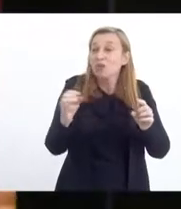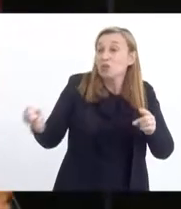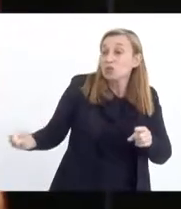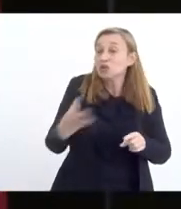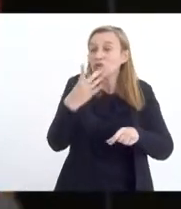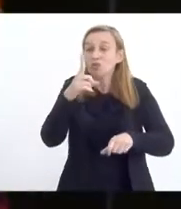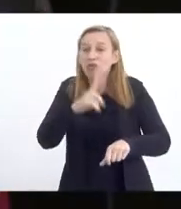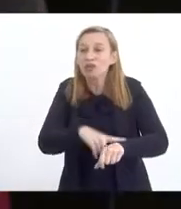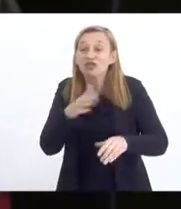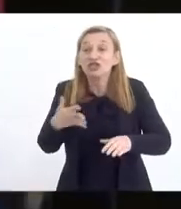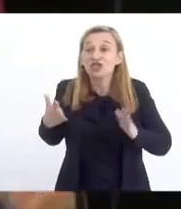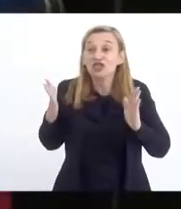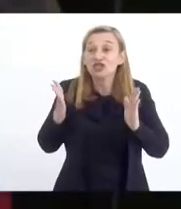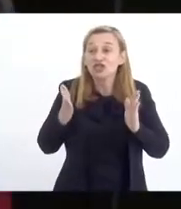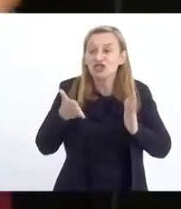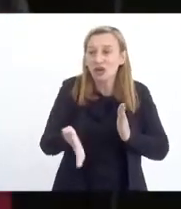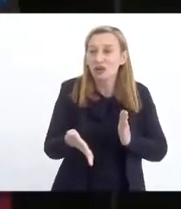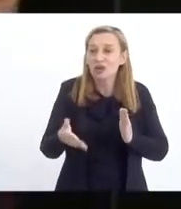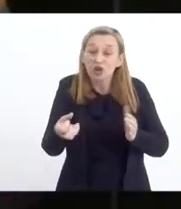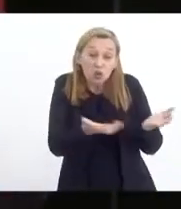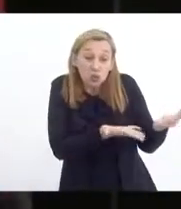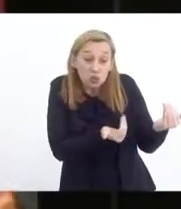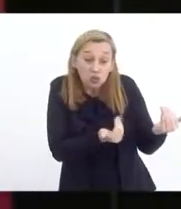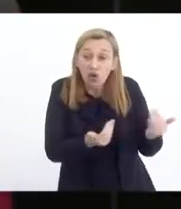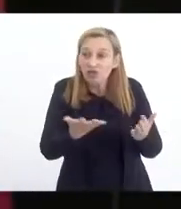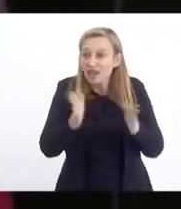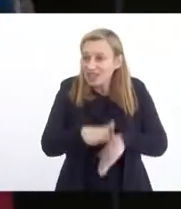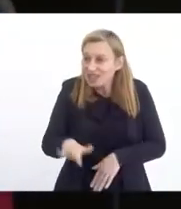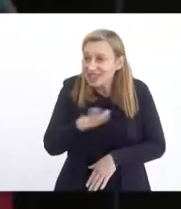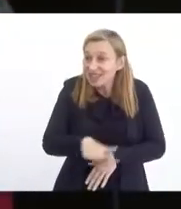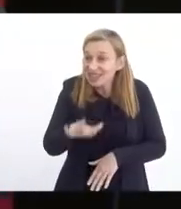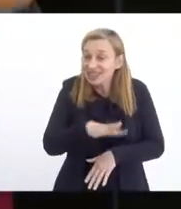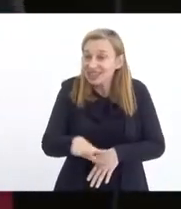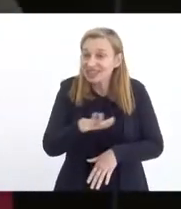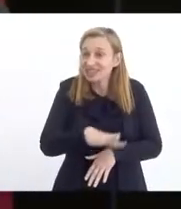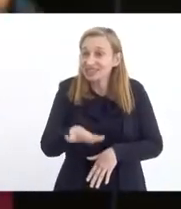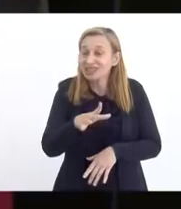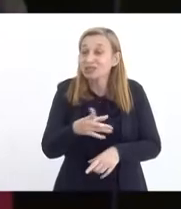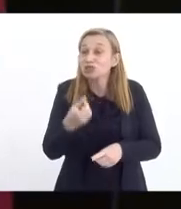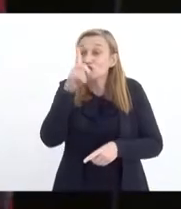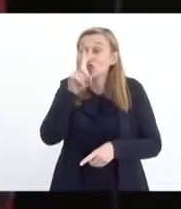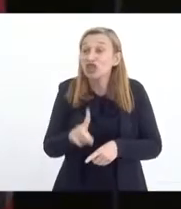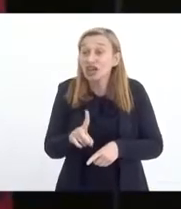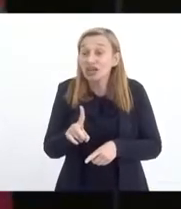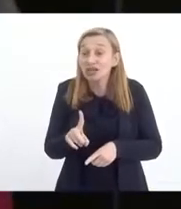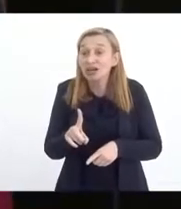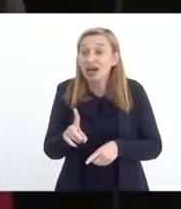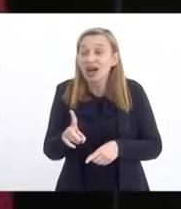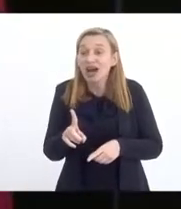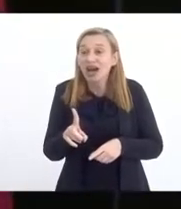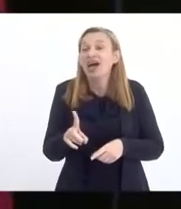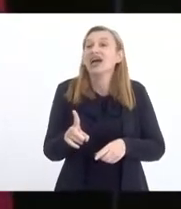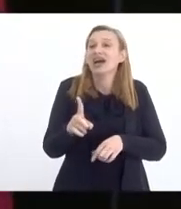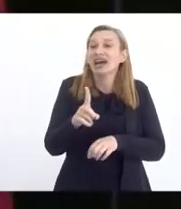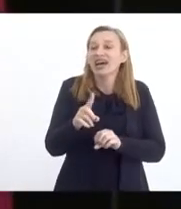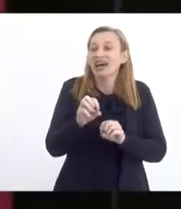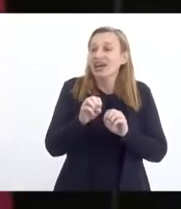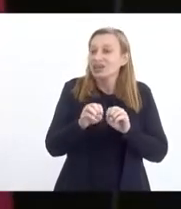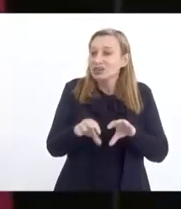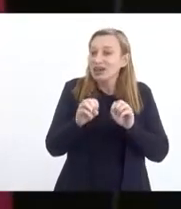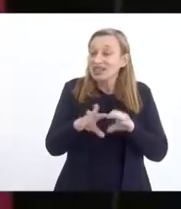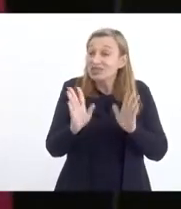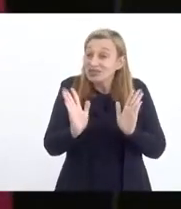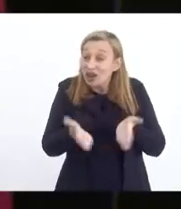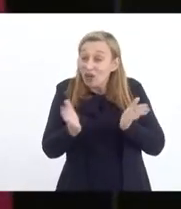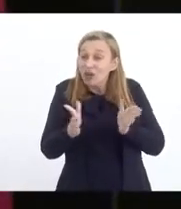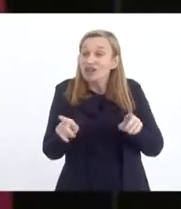chegou, e a juventude e as crianças foram alijadas do direito à educação presente, imagino da educação futura. Então, que a